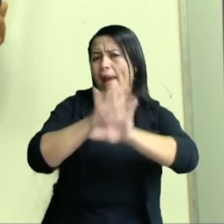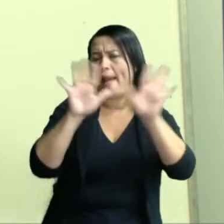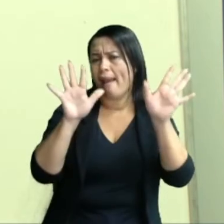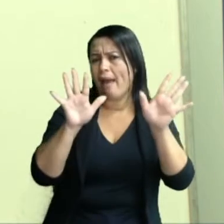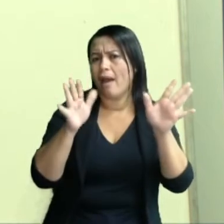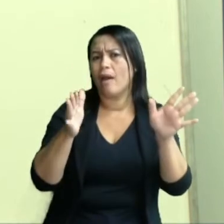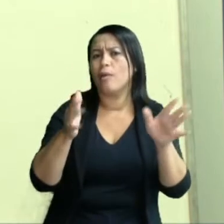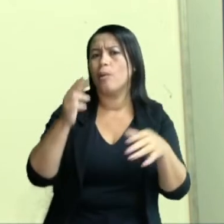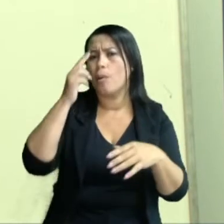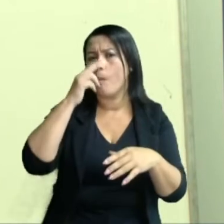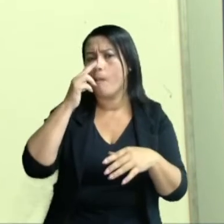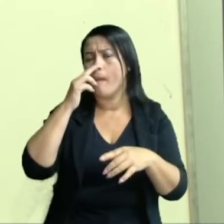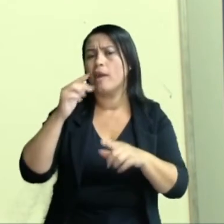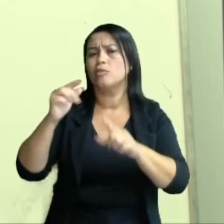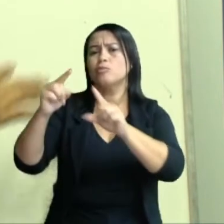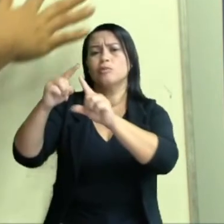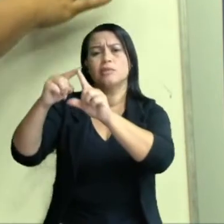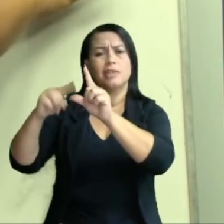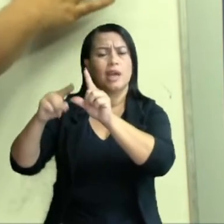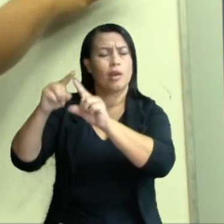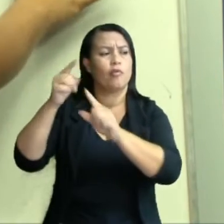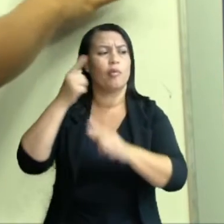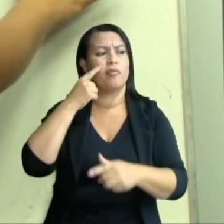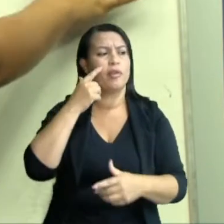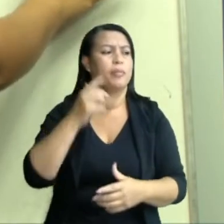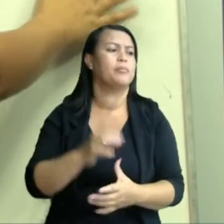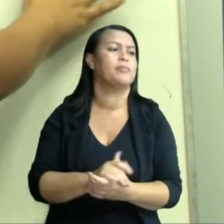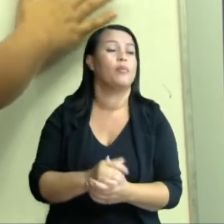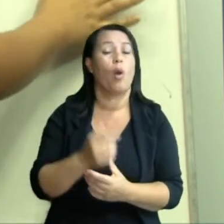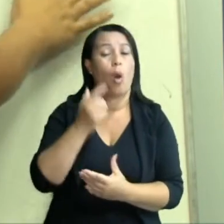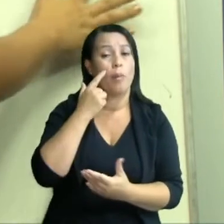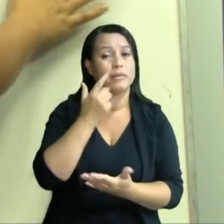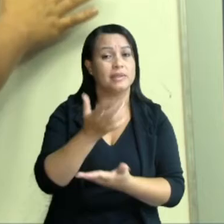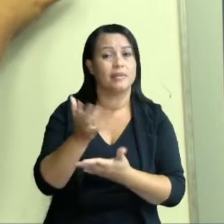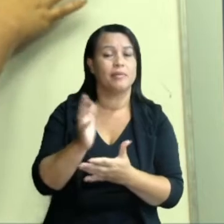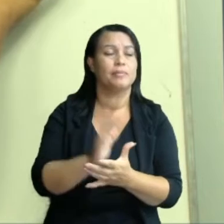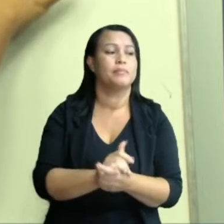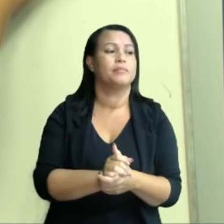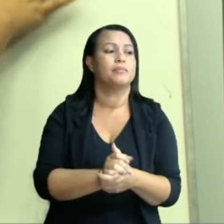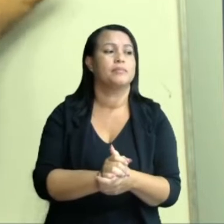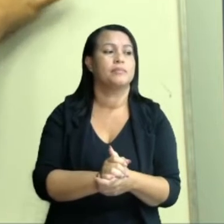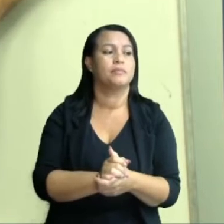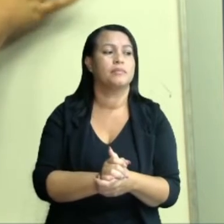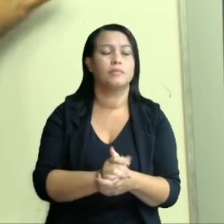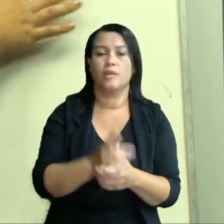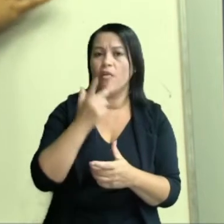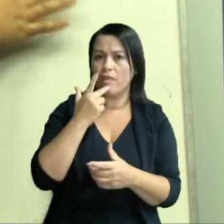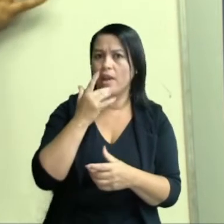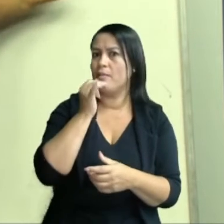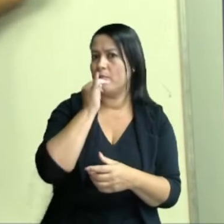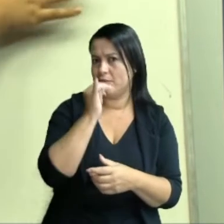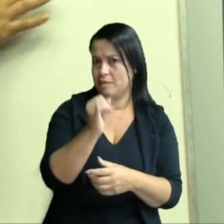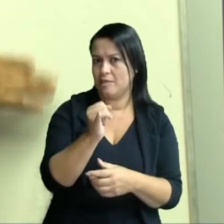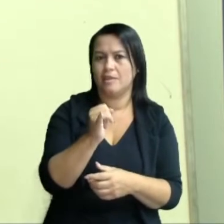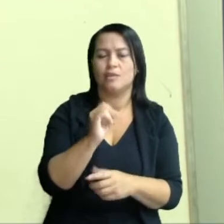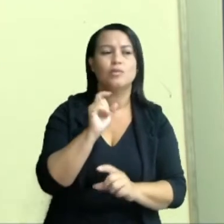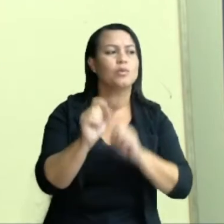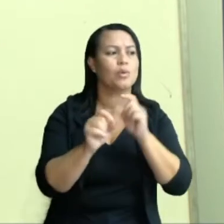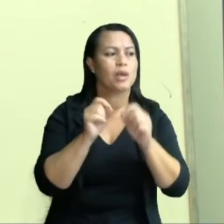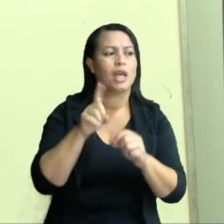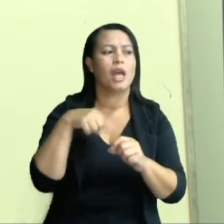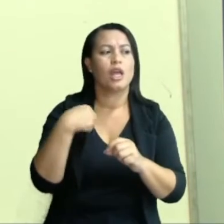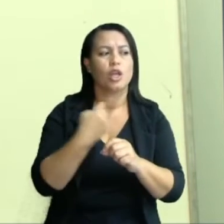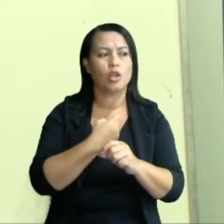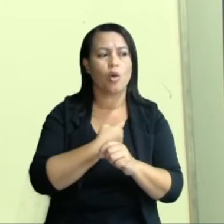nosso mesmo triângulo. Tá certo? Olha aqui. Eu não disse aqui a vocês que